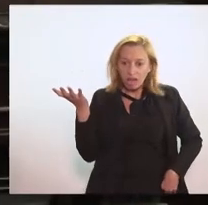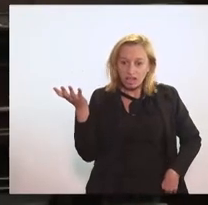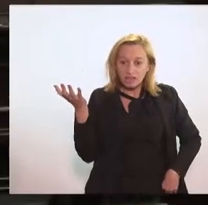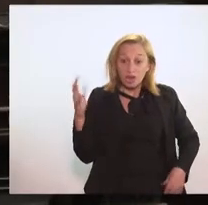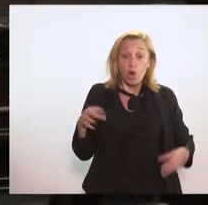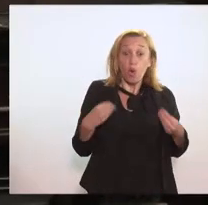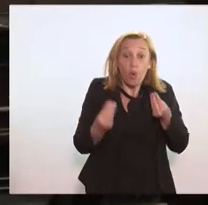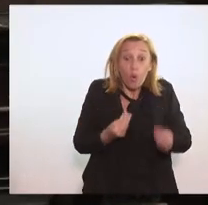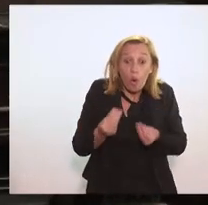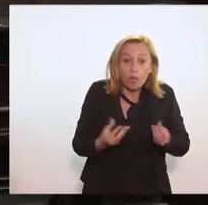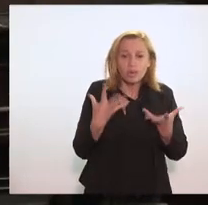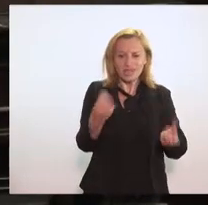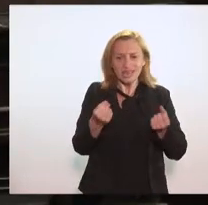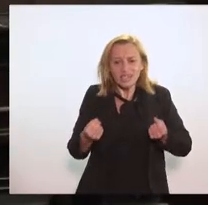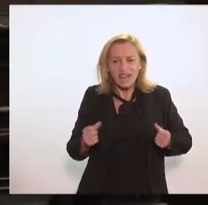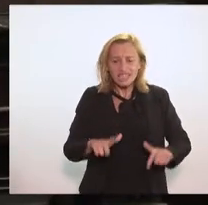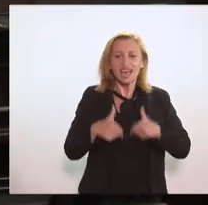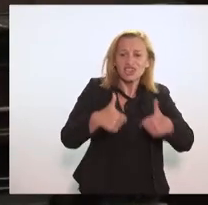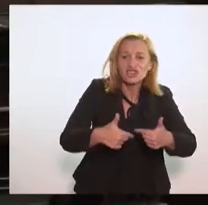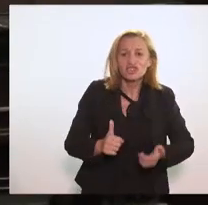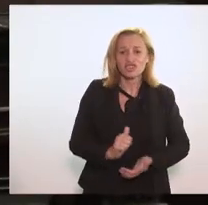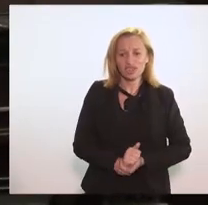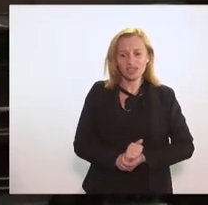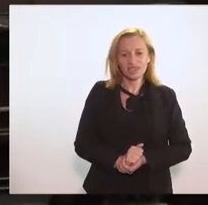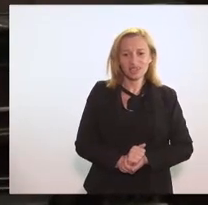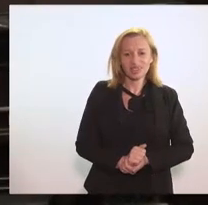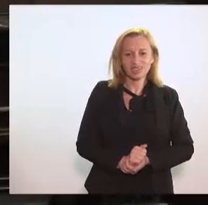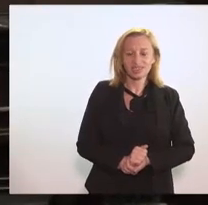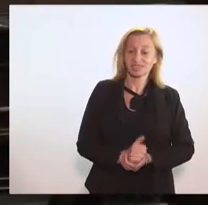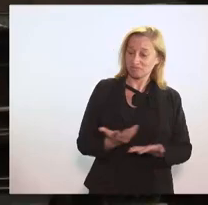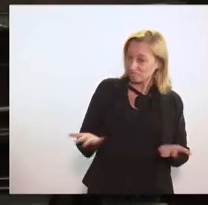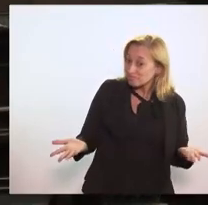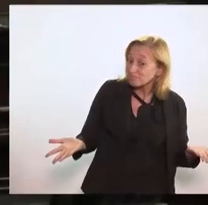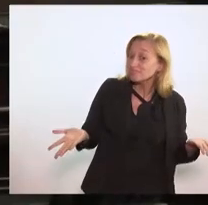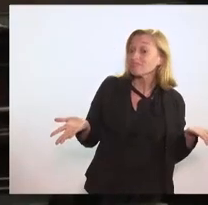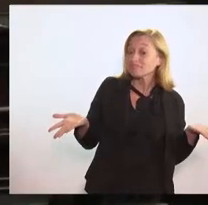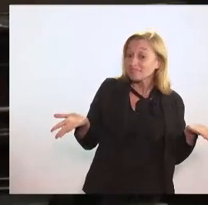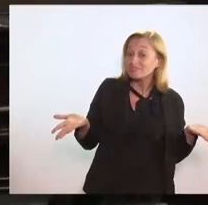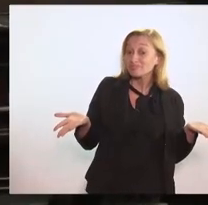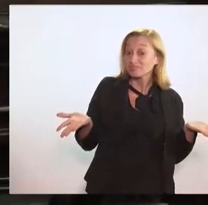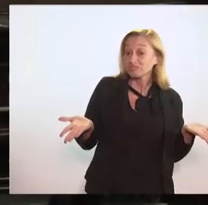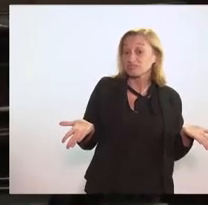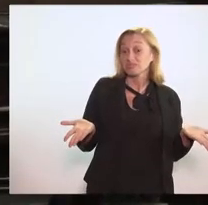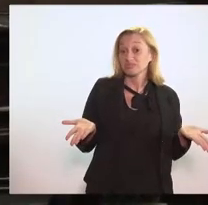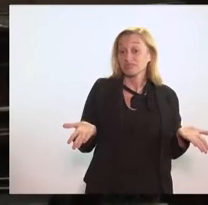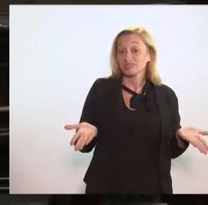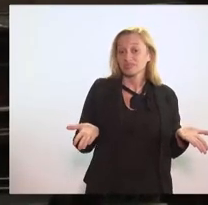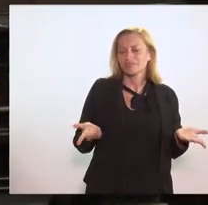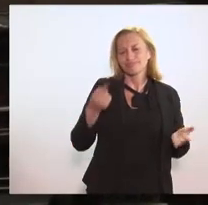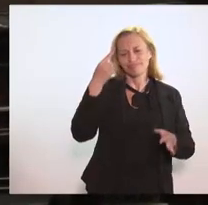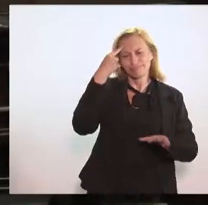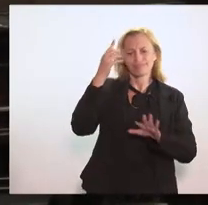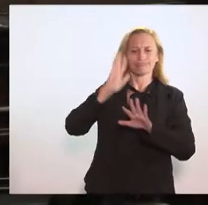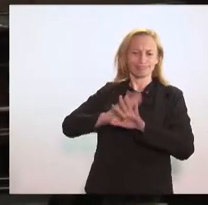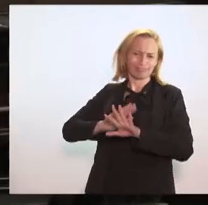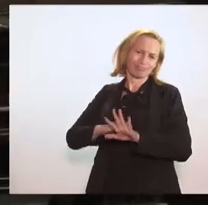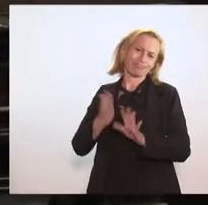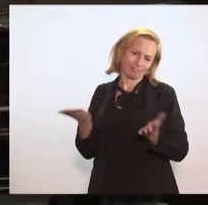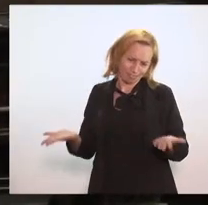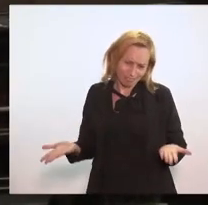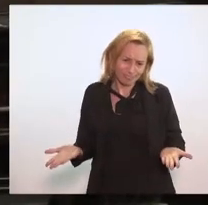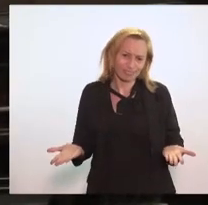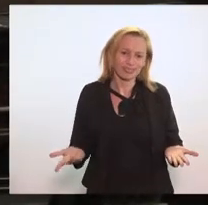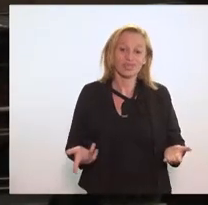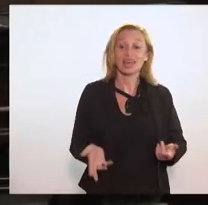não podemos admitir esse tipo de atitude e aí nos impõe o embate Sem dúvida nenhuma um embate no campo ideológico porém